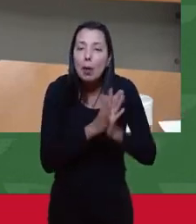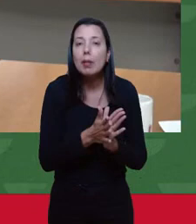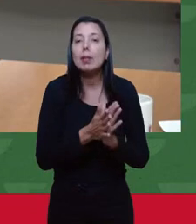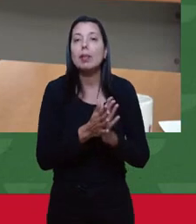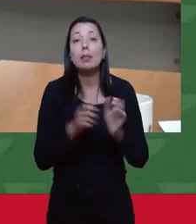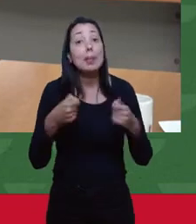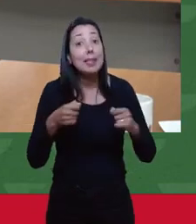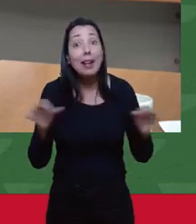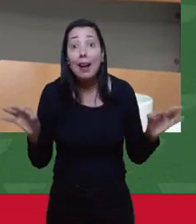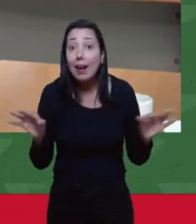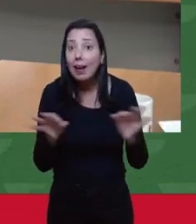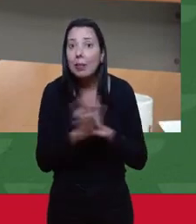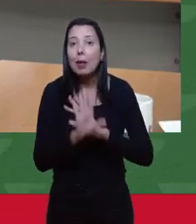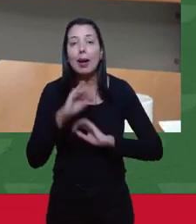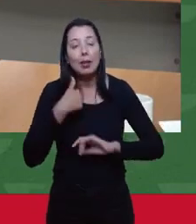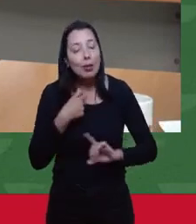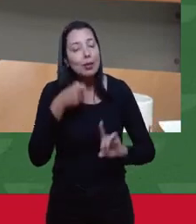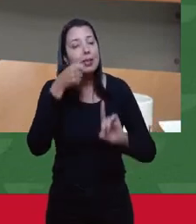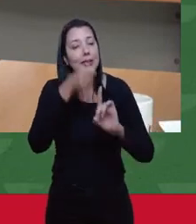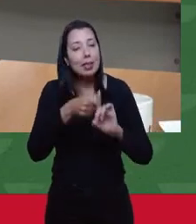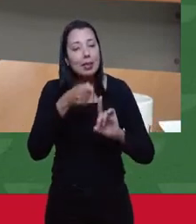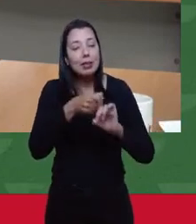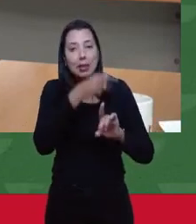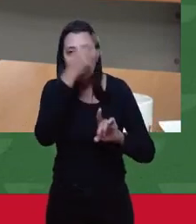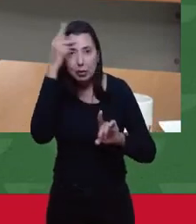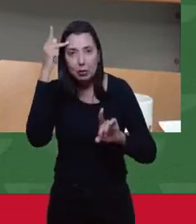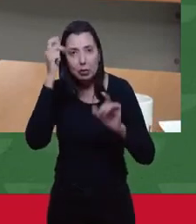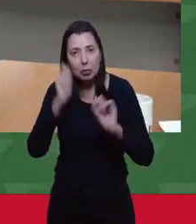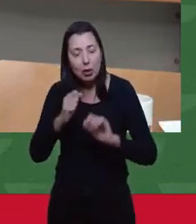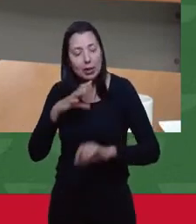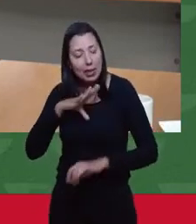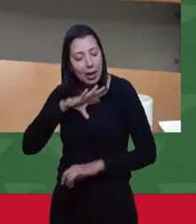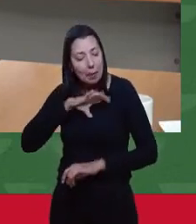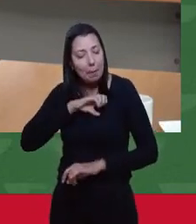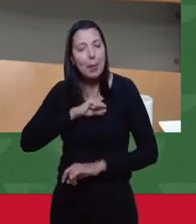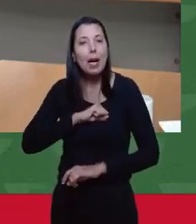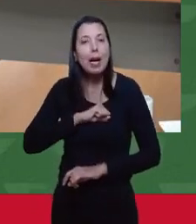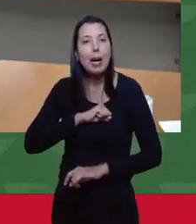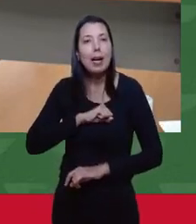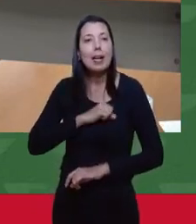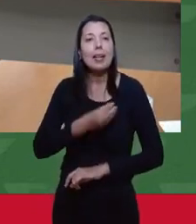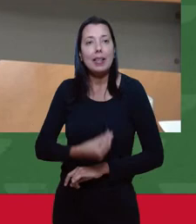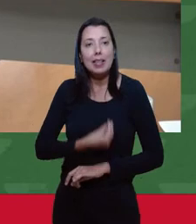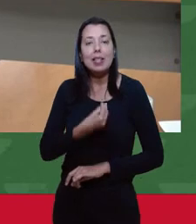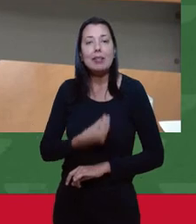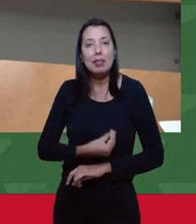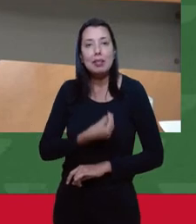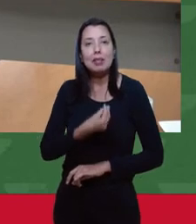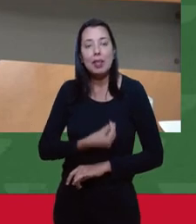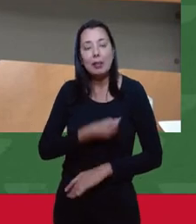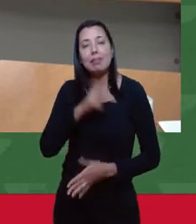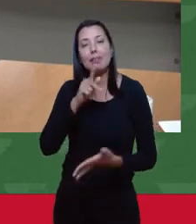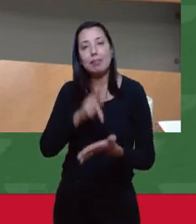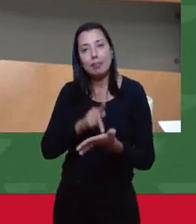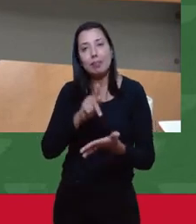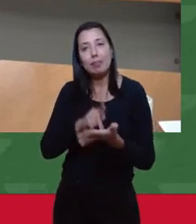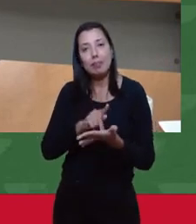discriminação. Essa é a nossa luta. Para que as pessoas possam amar e viver de